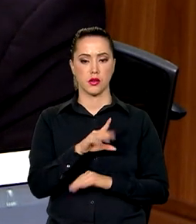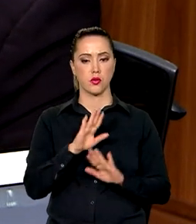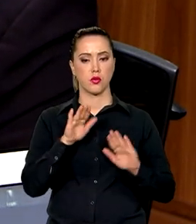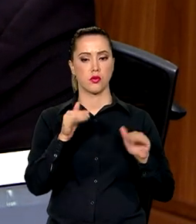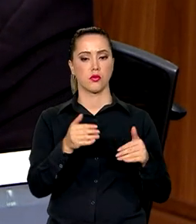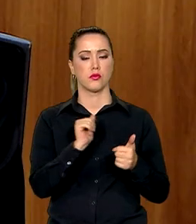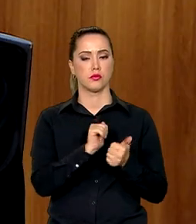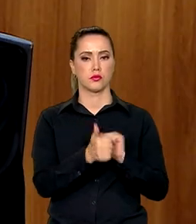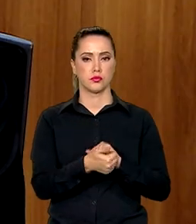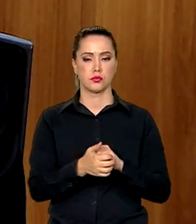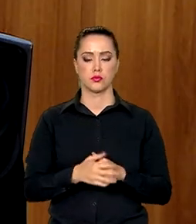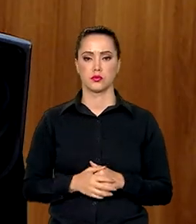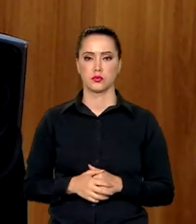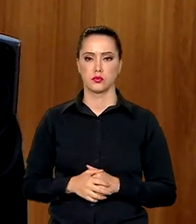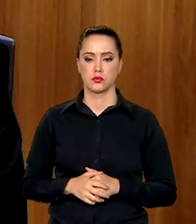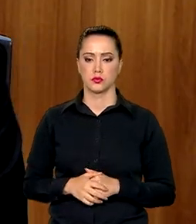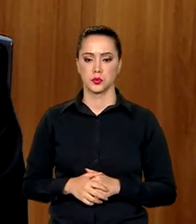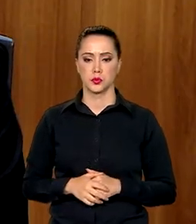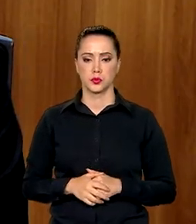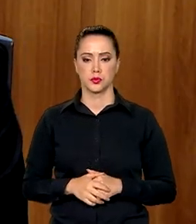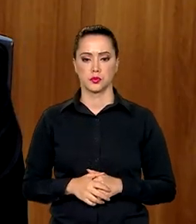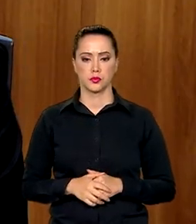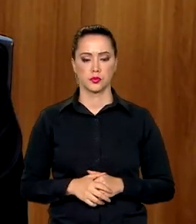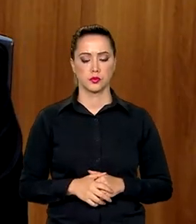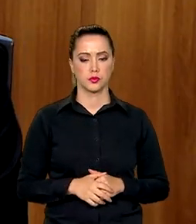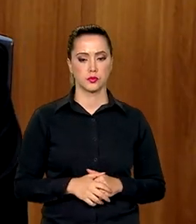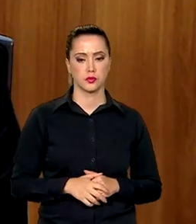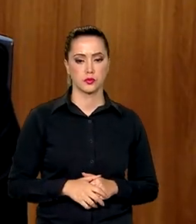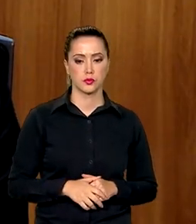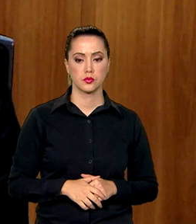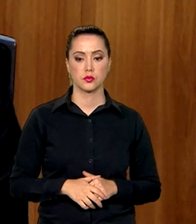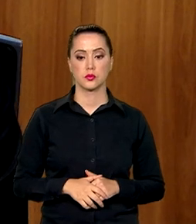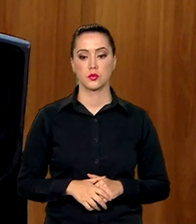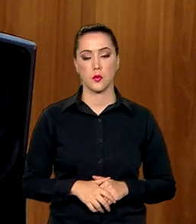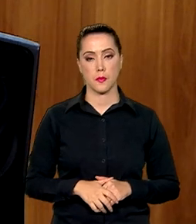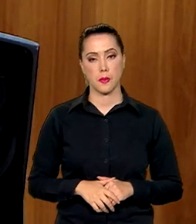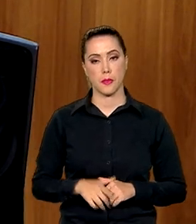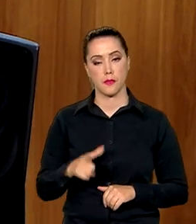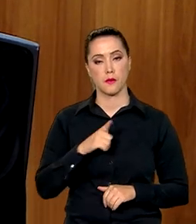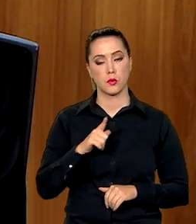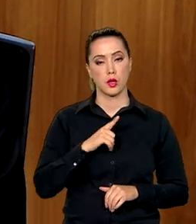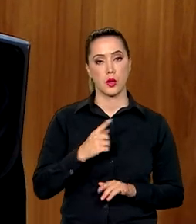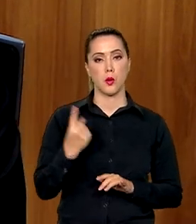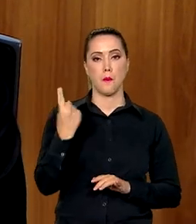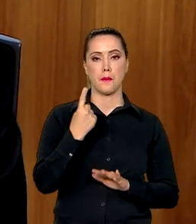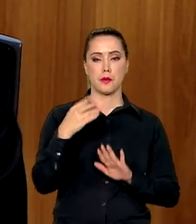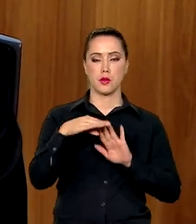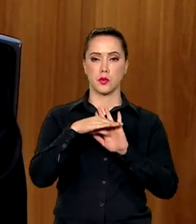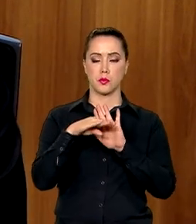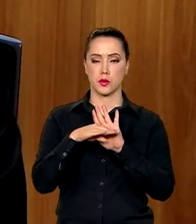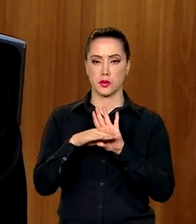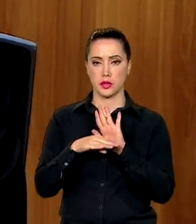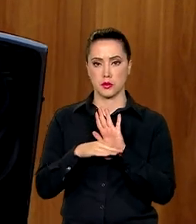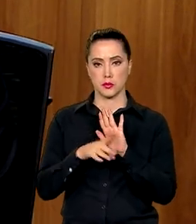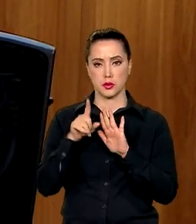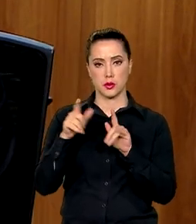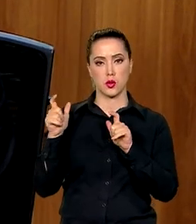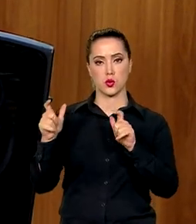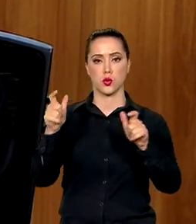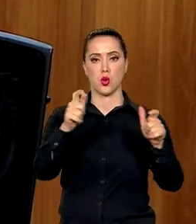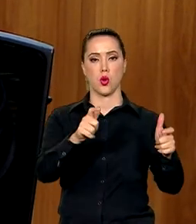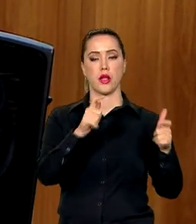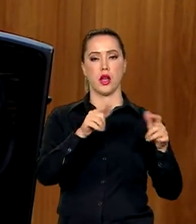para o esporte nós temos o o programa Pioneiro Inicial que são os esportes os espaços